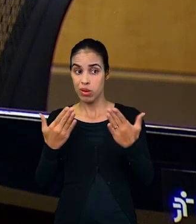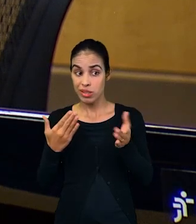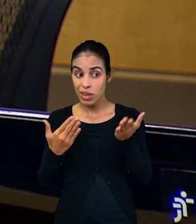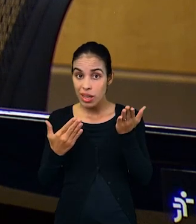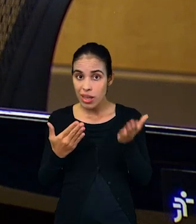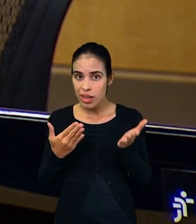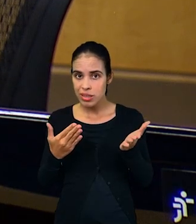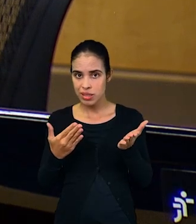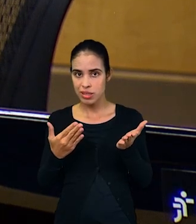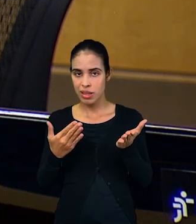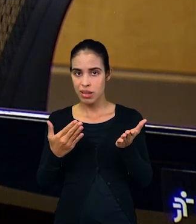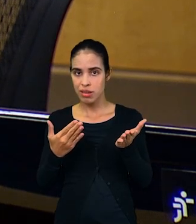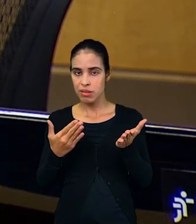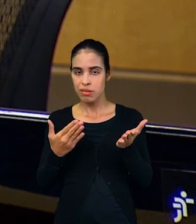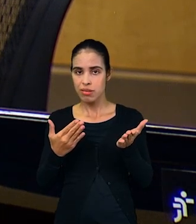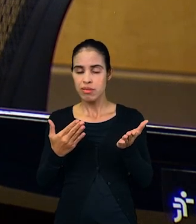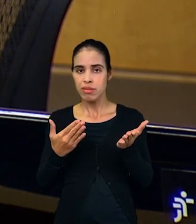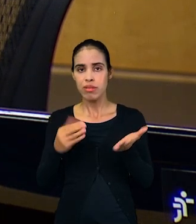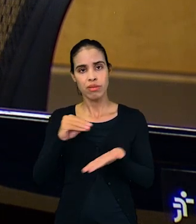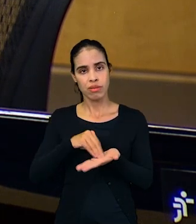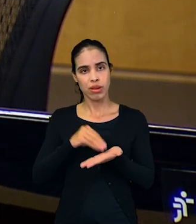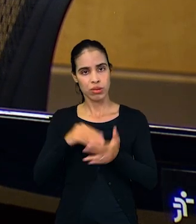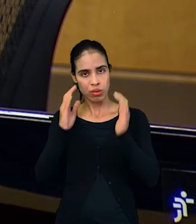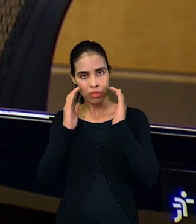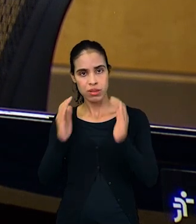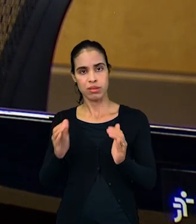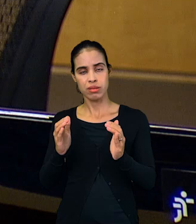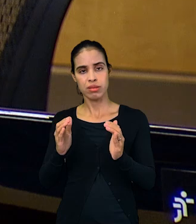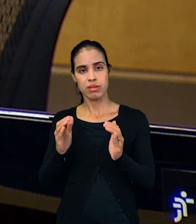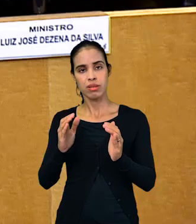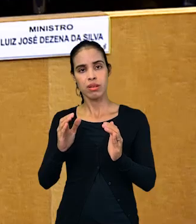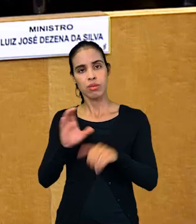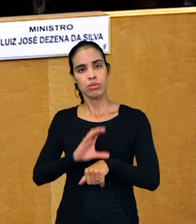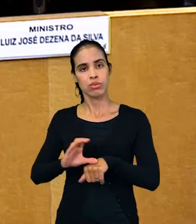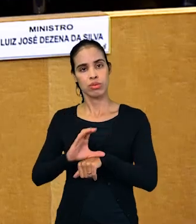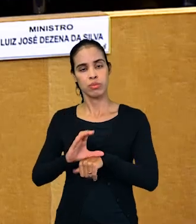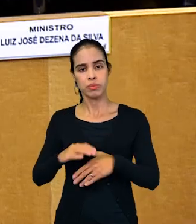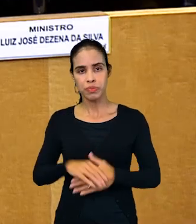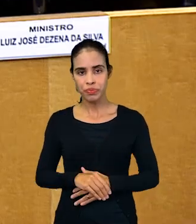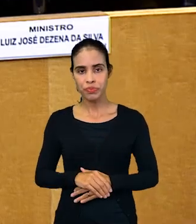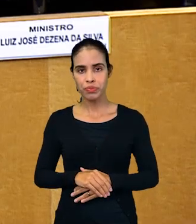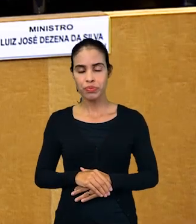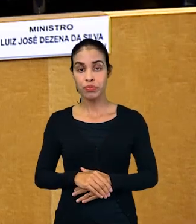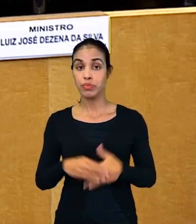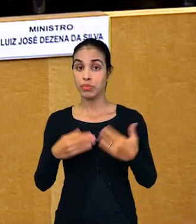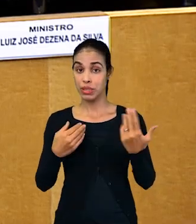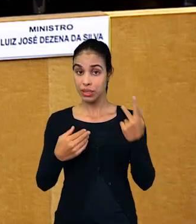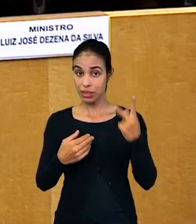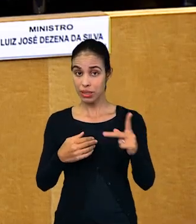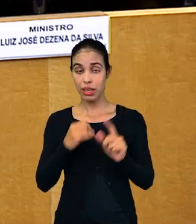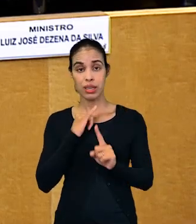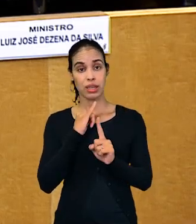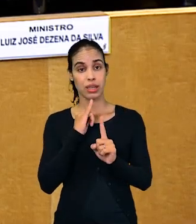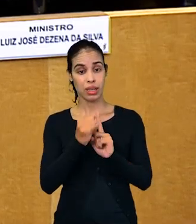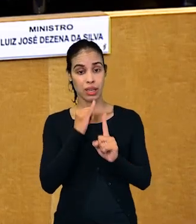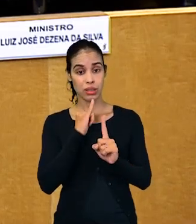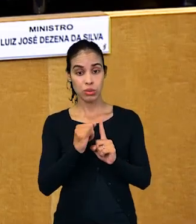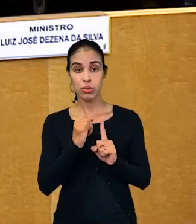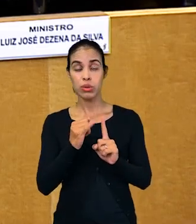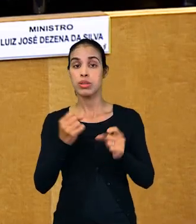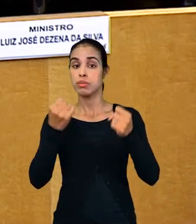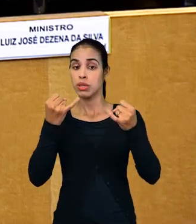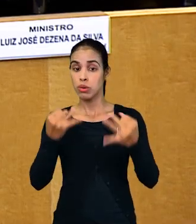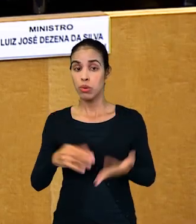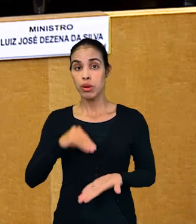implícita da sua inconstitucionalidade sem a observância da reserva de plenário. As anulações, segundo o relator, se referem à